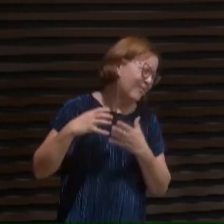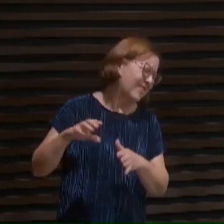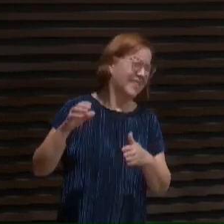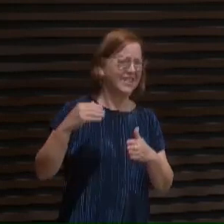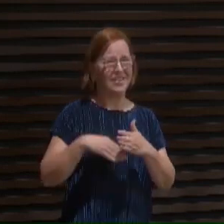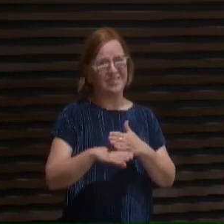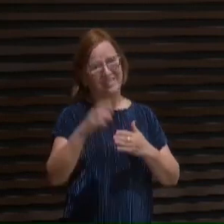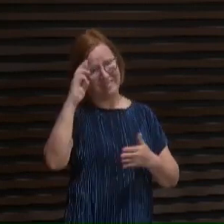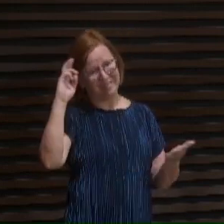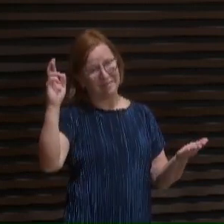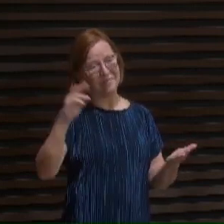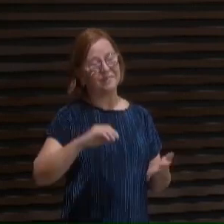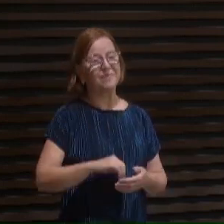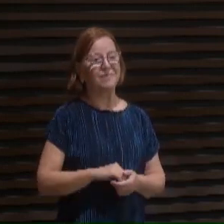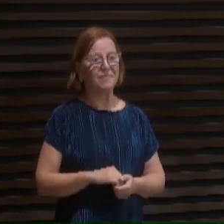Senhor.